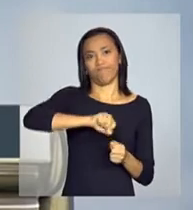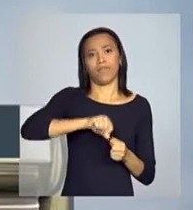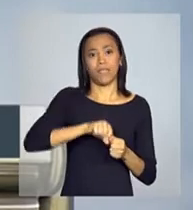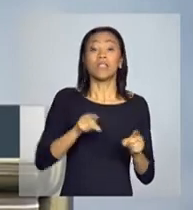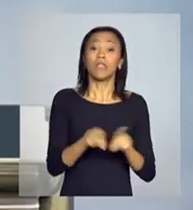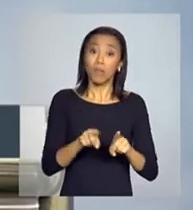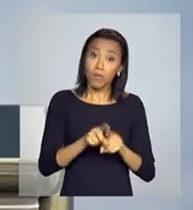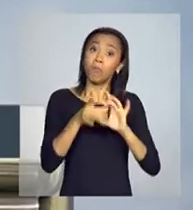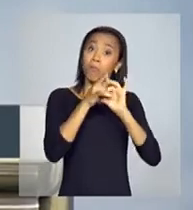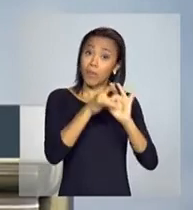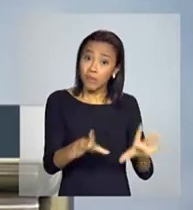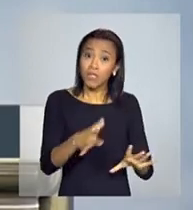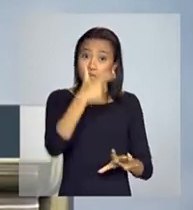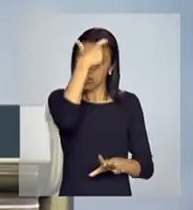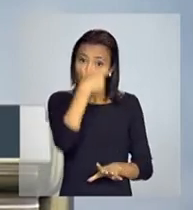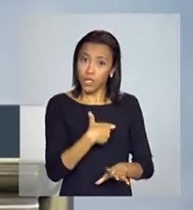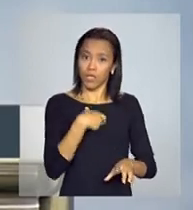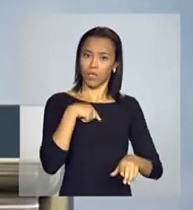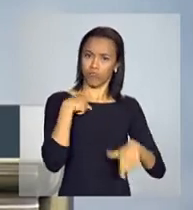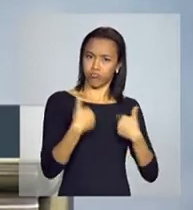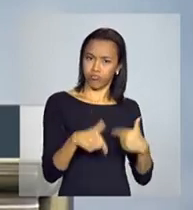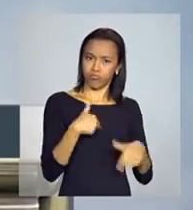um agricultor